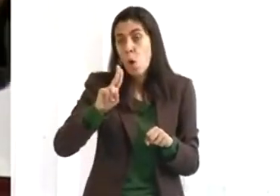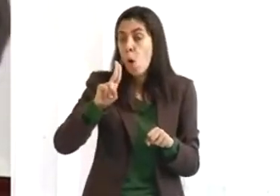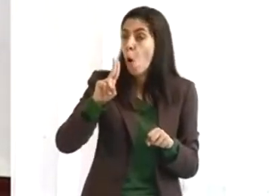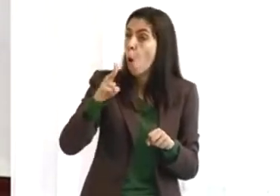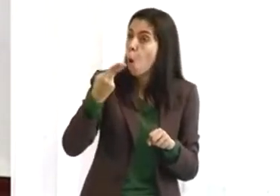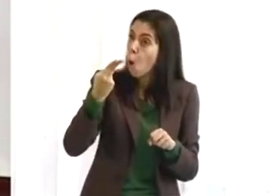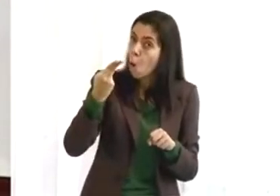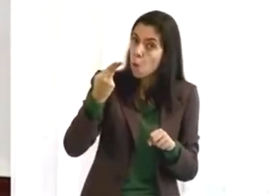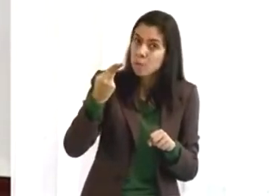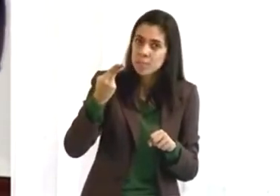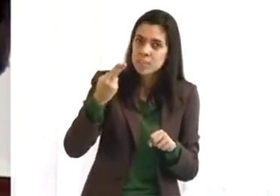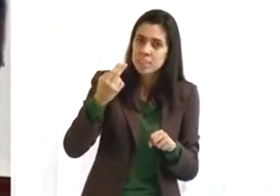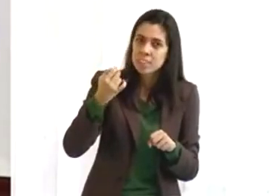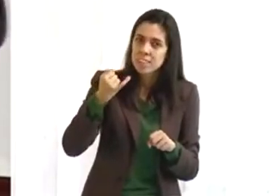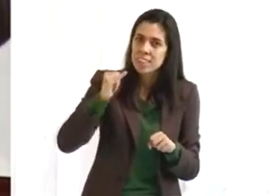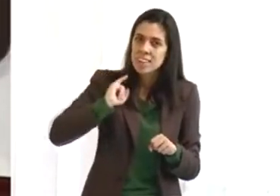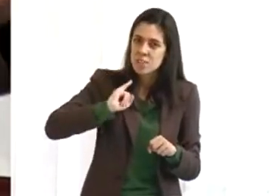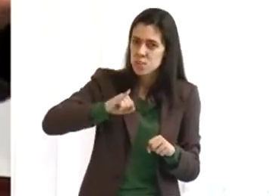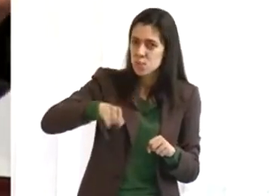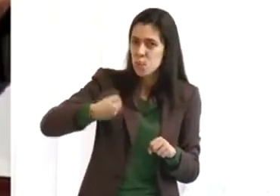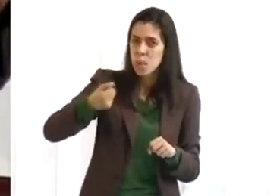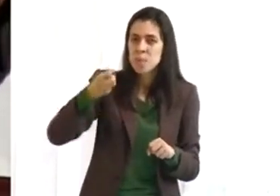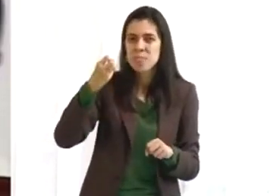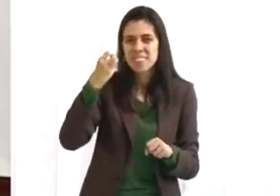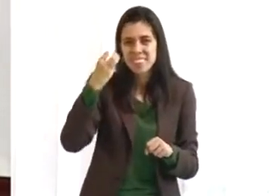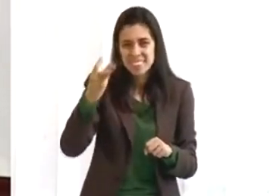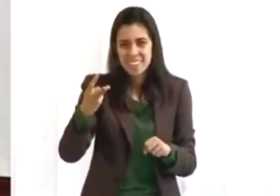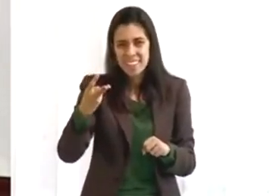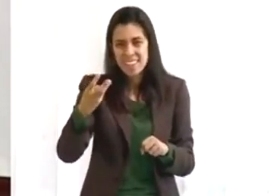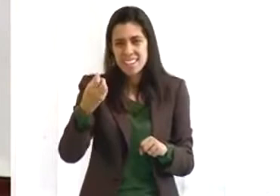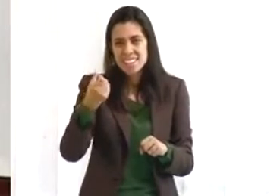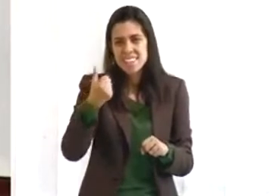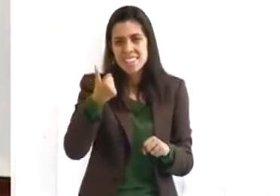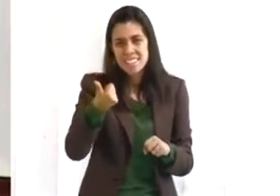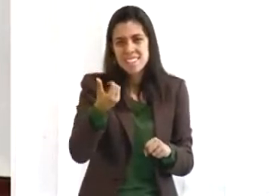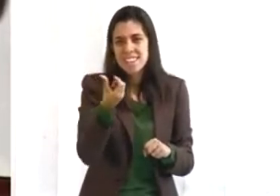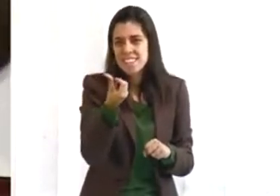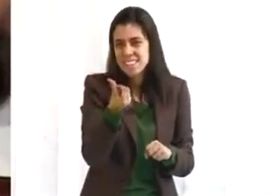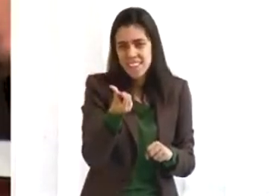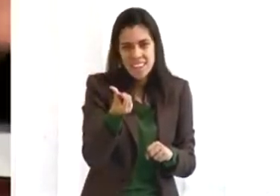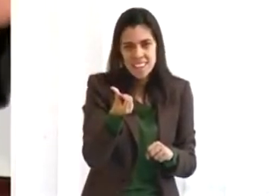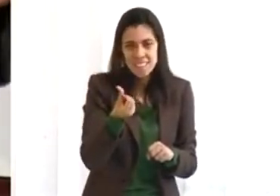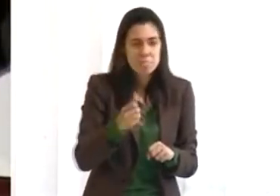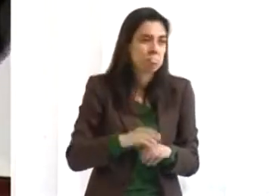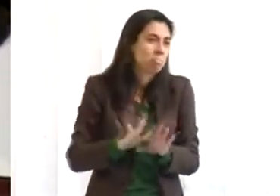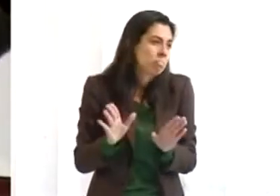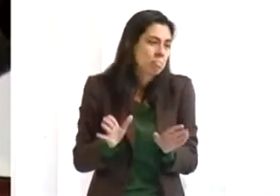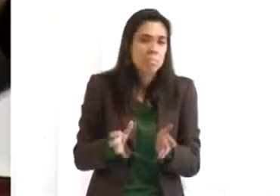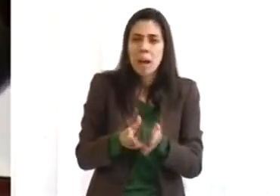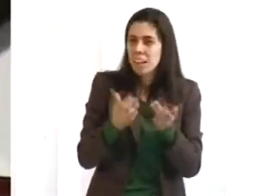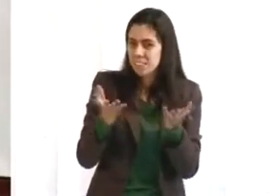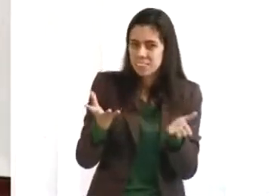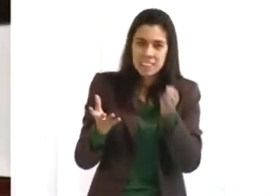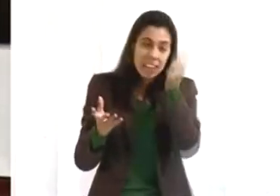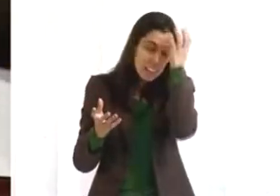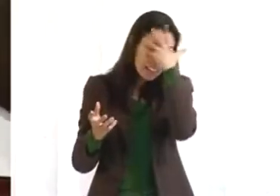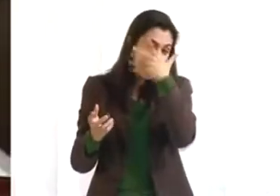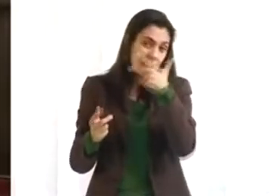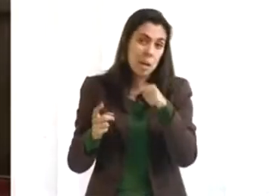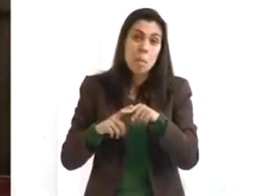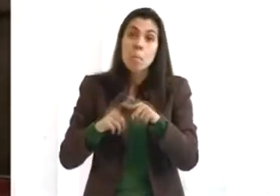vai te usar, é a palavra de Deus, é um texto maravilhoso. Você vai ler Salmo 23, maravilhoso, mas se ele te fizer uma pergunta a